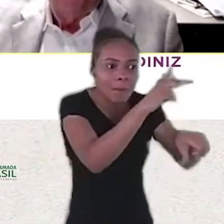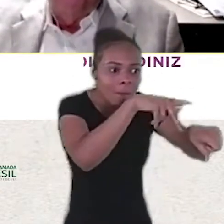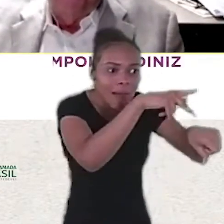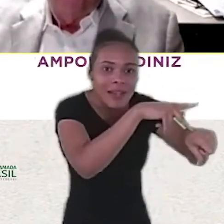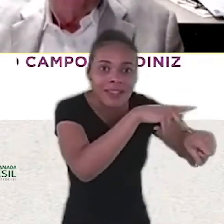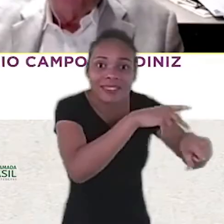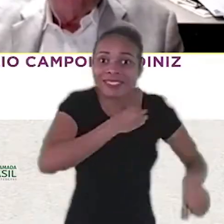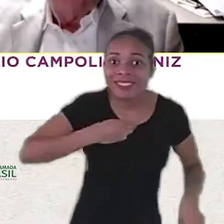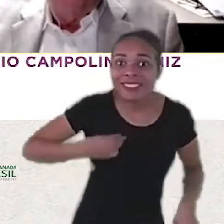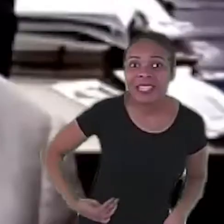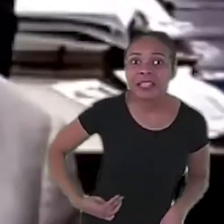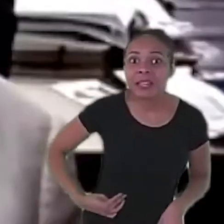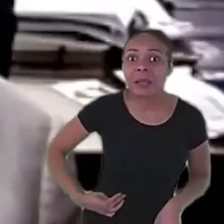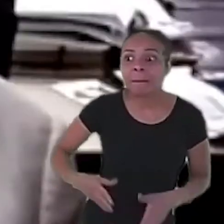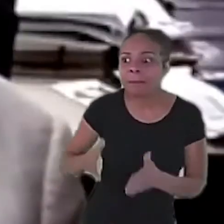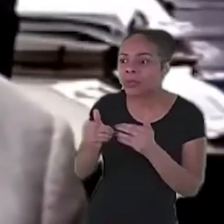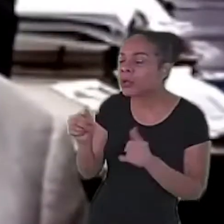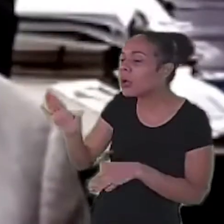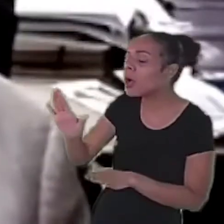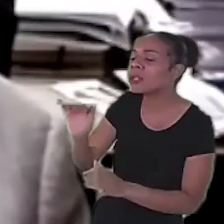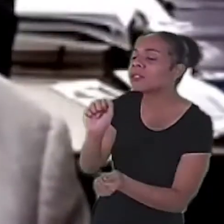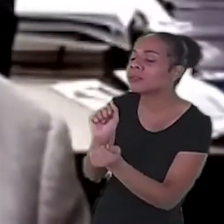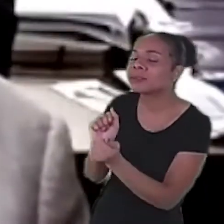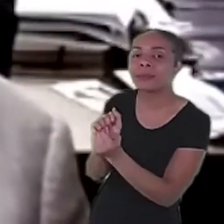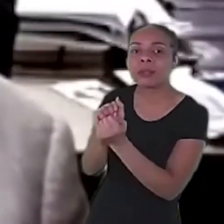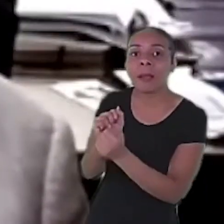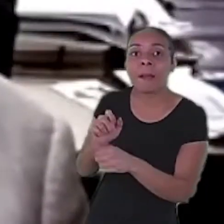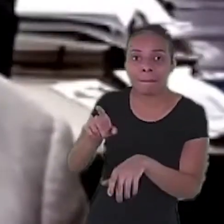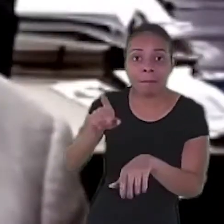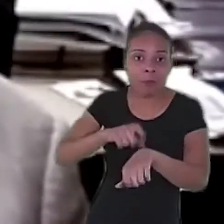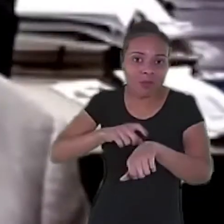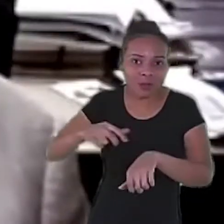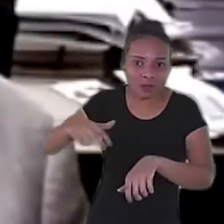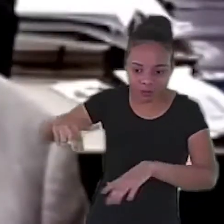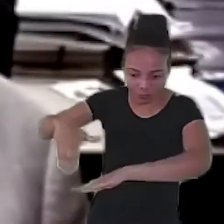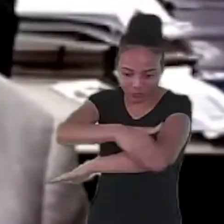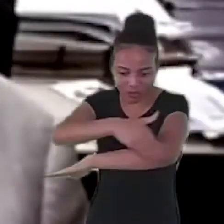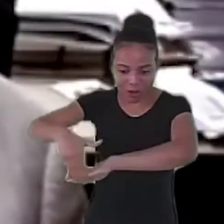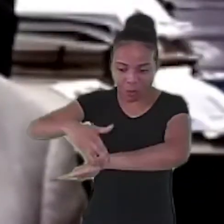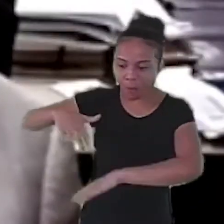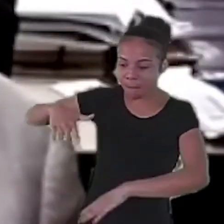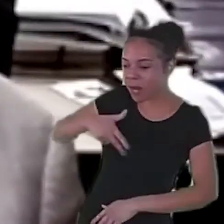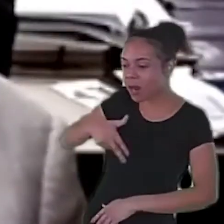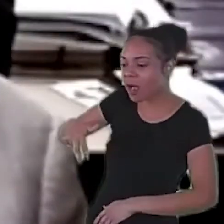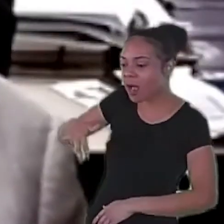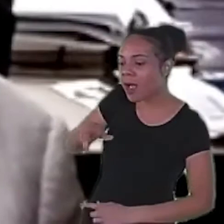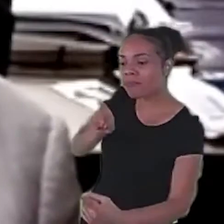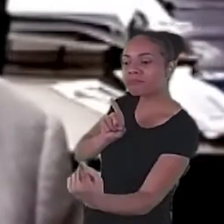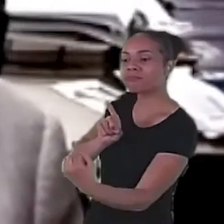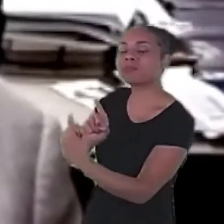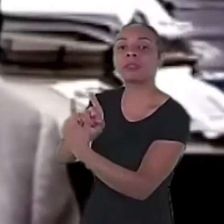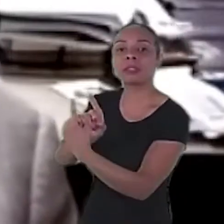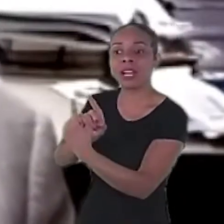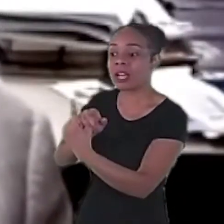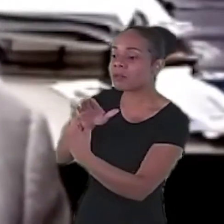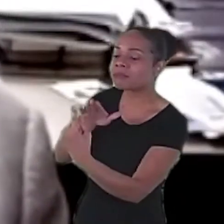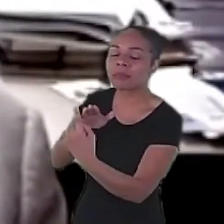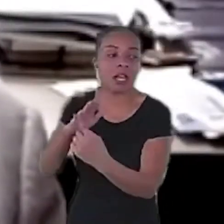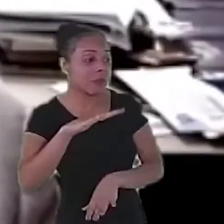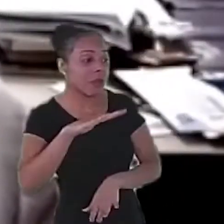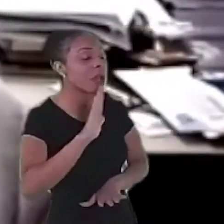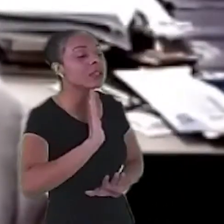com eles, para eles aprenderem inglês. A metade das livrarias chinesas eram de como aprender